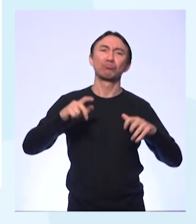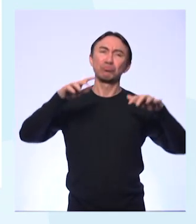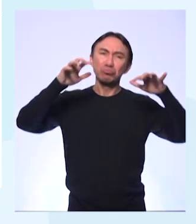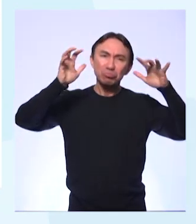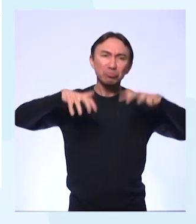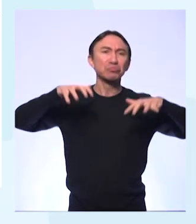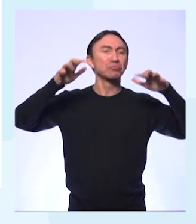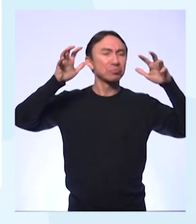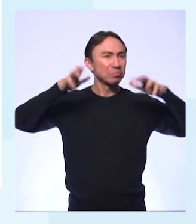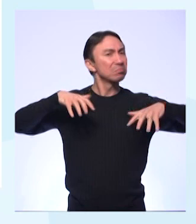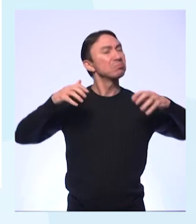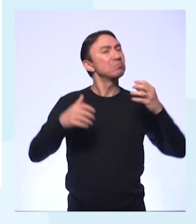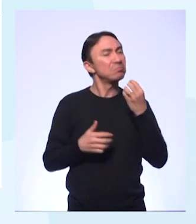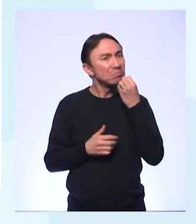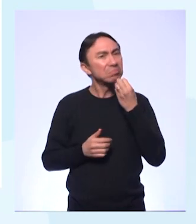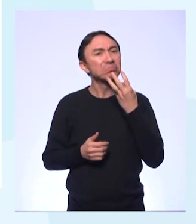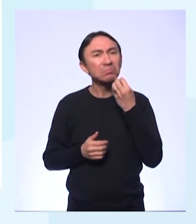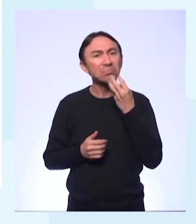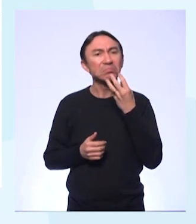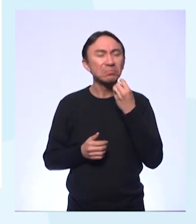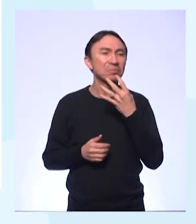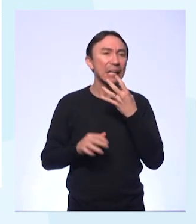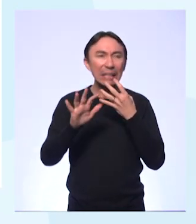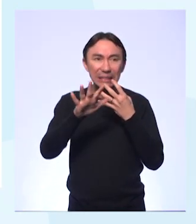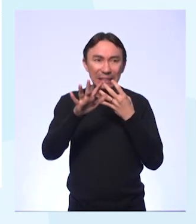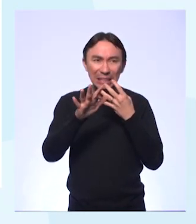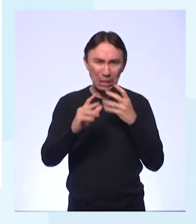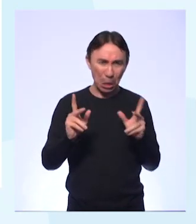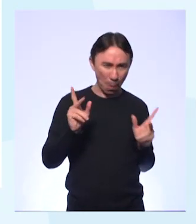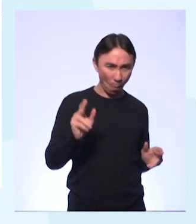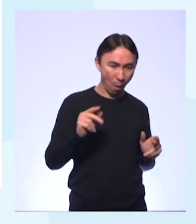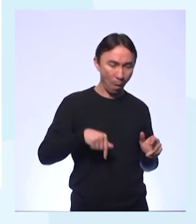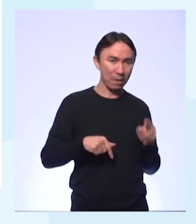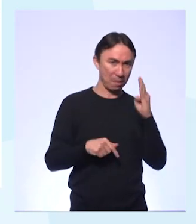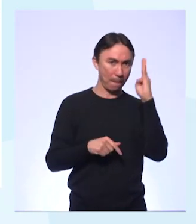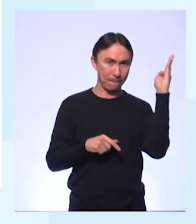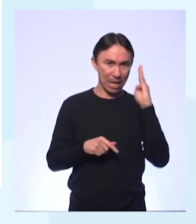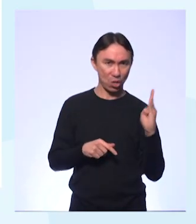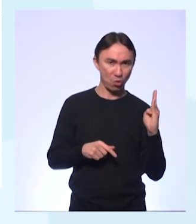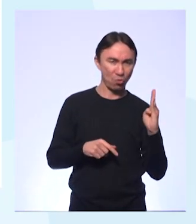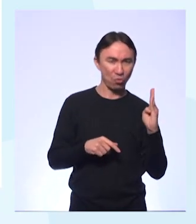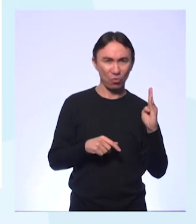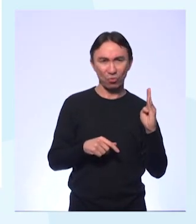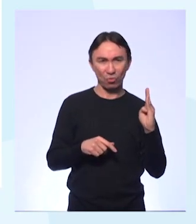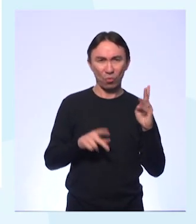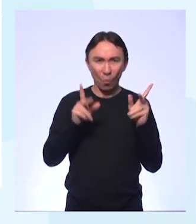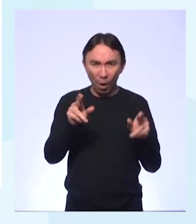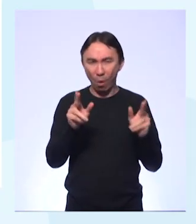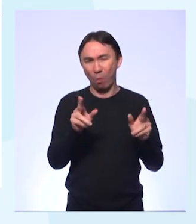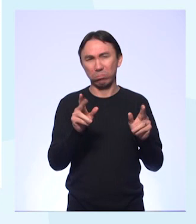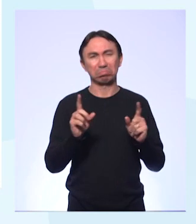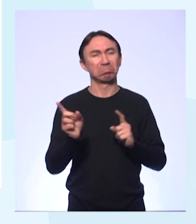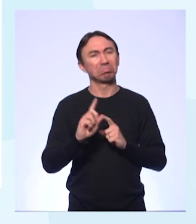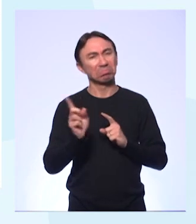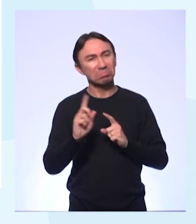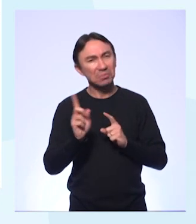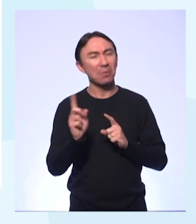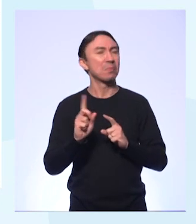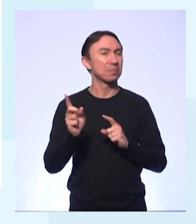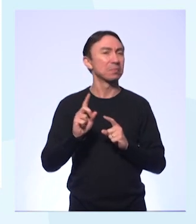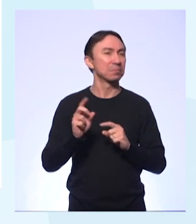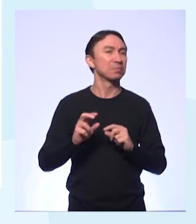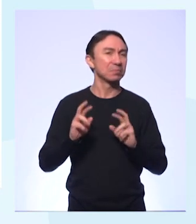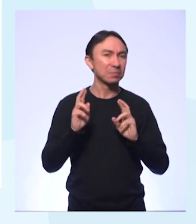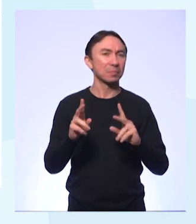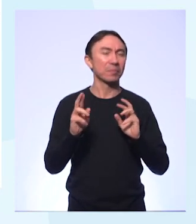é tão abundante como, por exemplo, no Brasil, né, principalmente lá na região do norte, né, e na região lá mais próximo